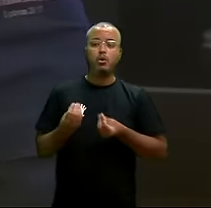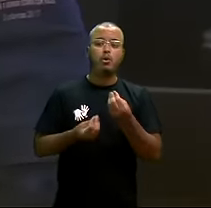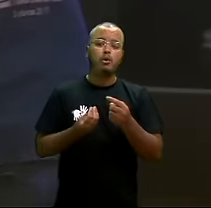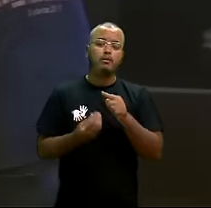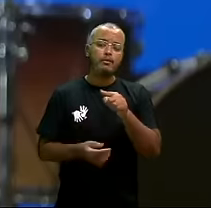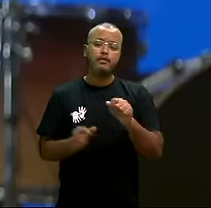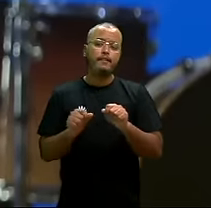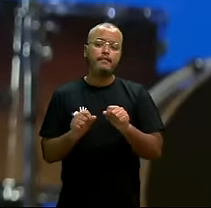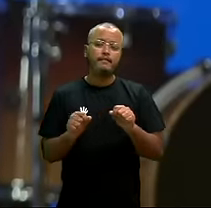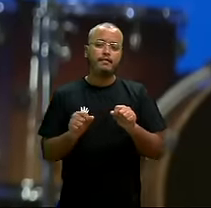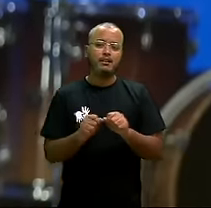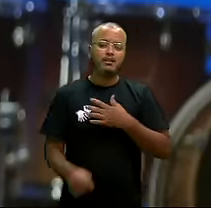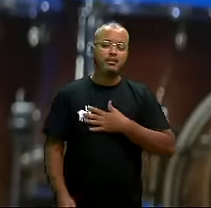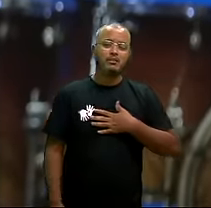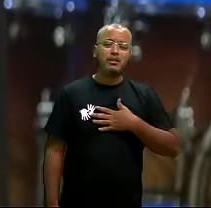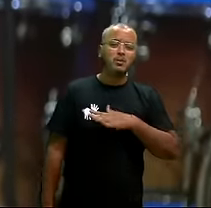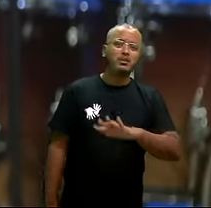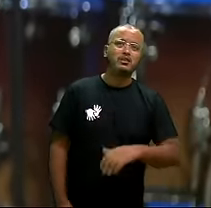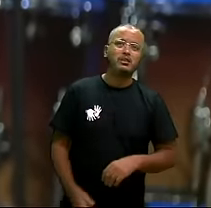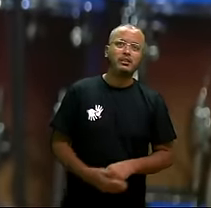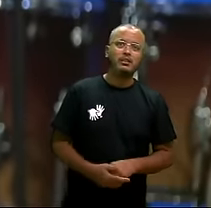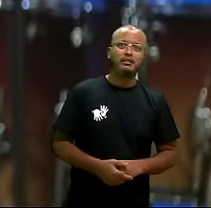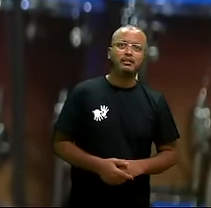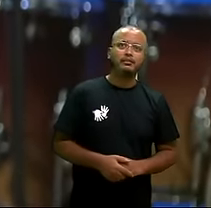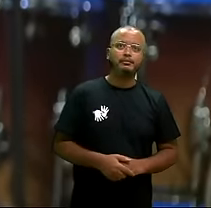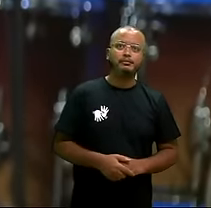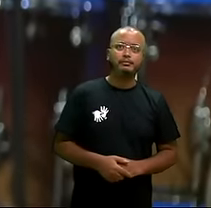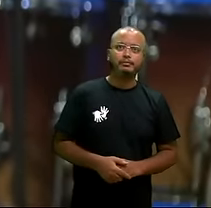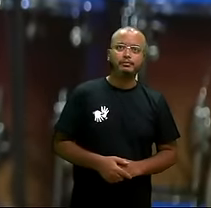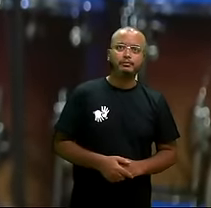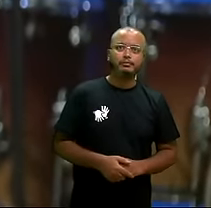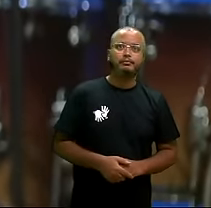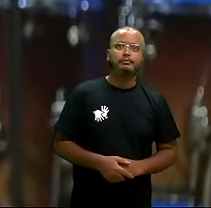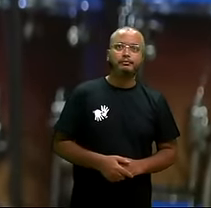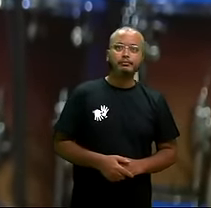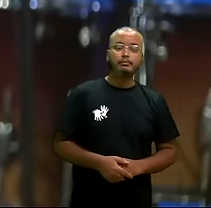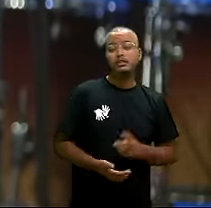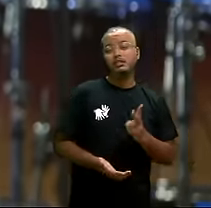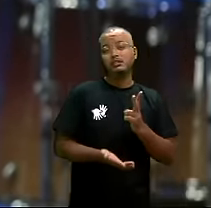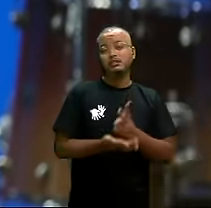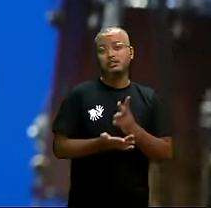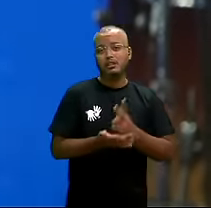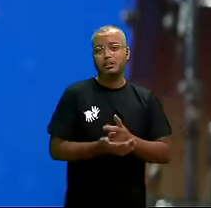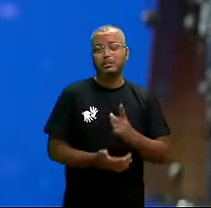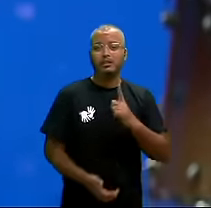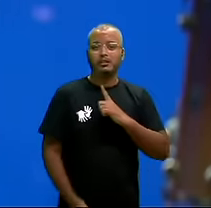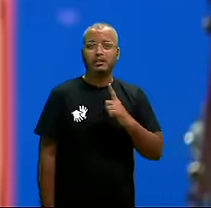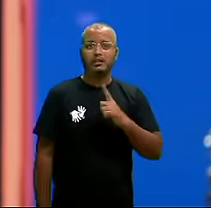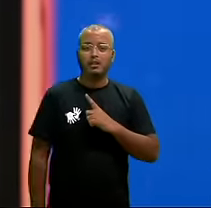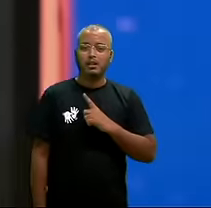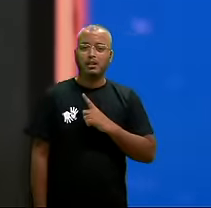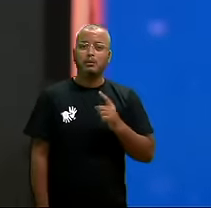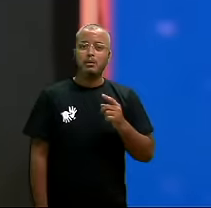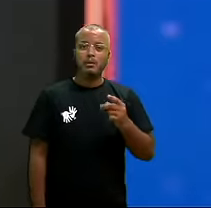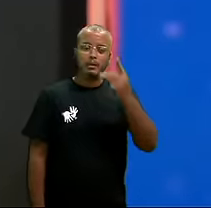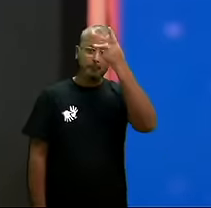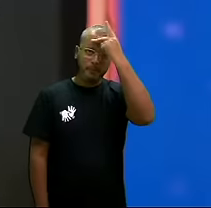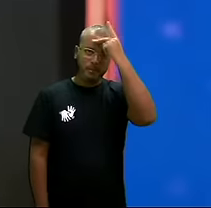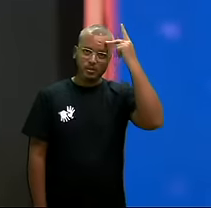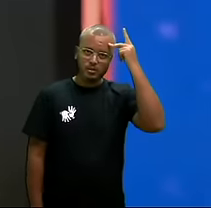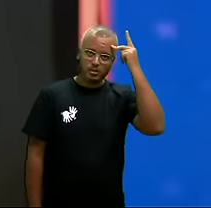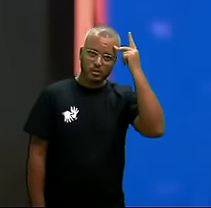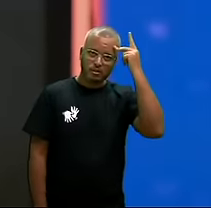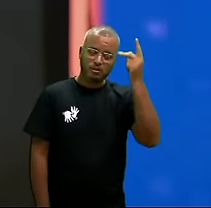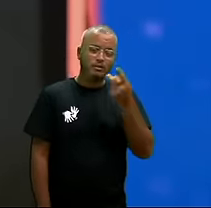Sempre vai ter um para dar nota na nossa pregação, né, Paulinho? Só Jesus. Sempre vai ter um bem intencionado. Você acha que é bem intencionado? É